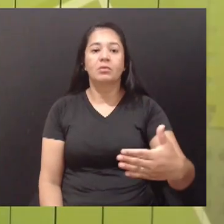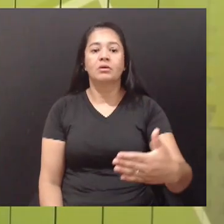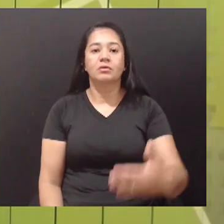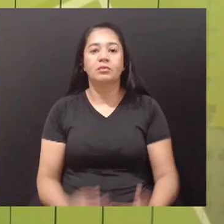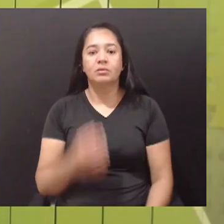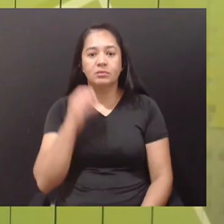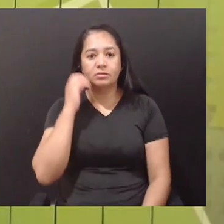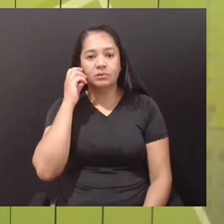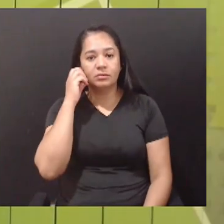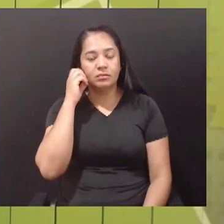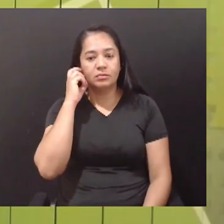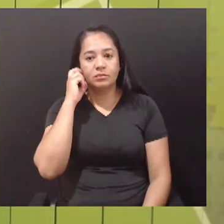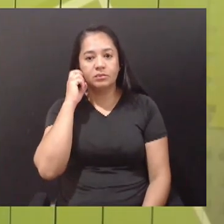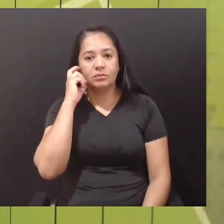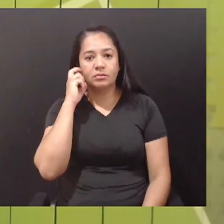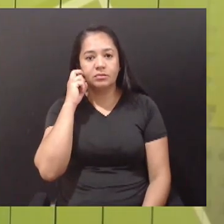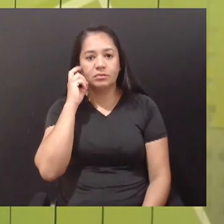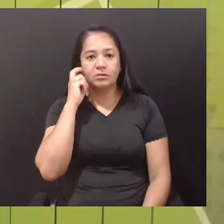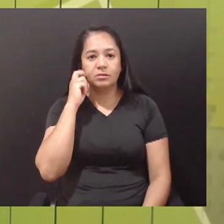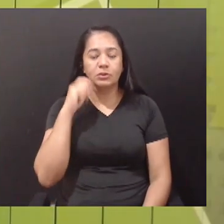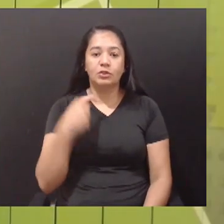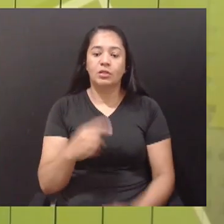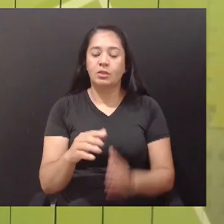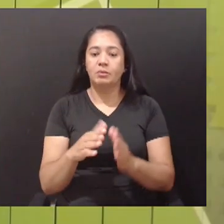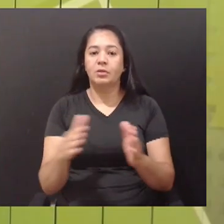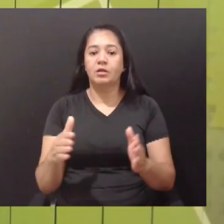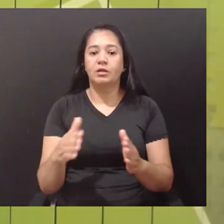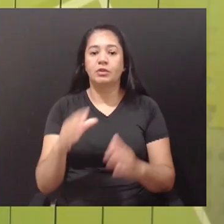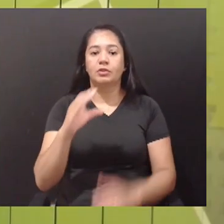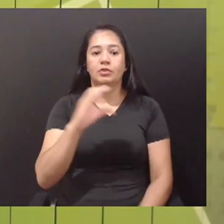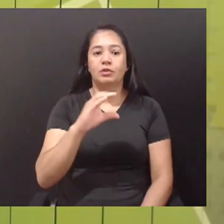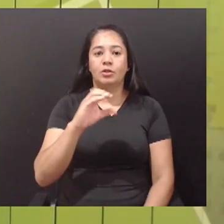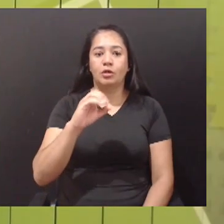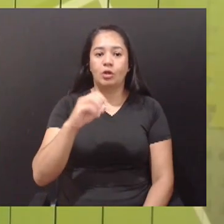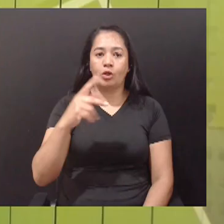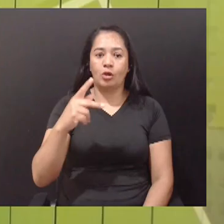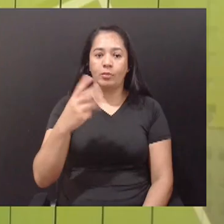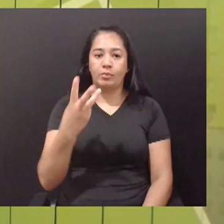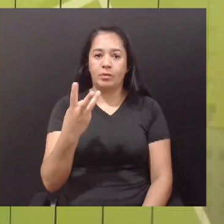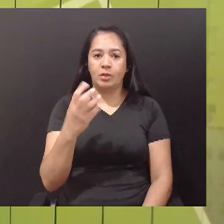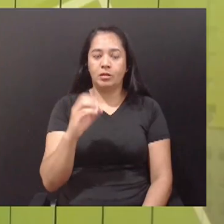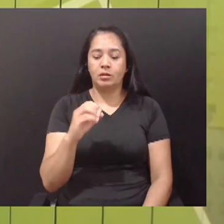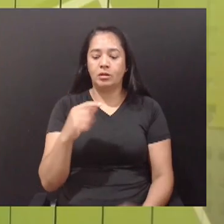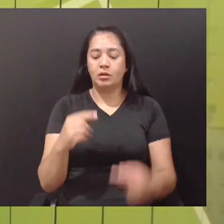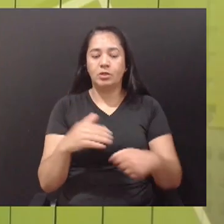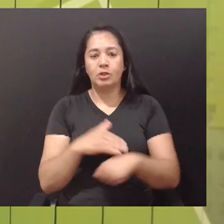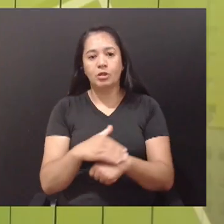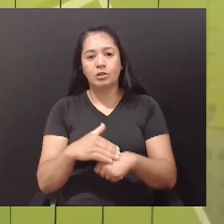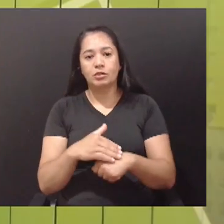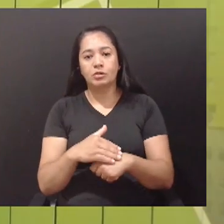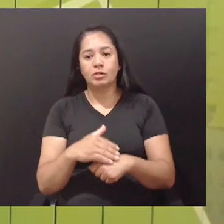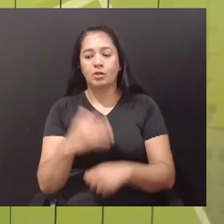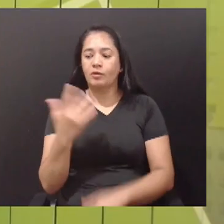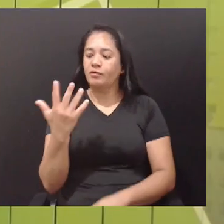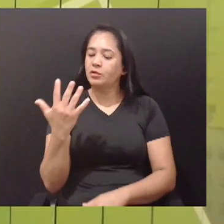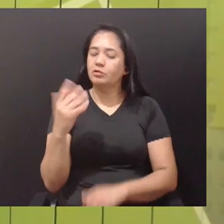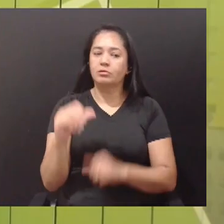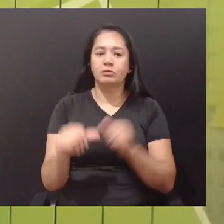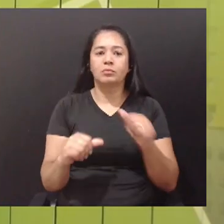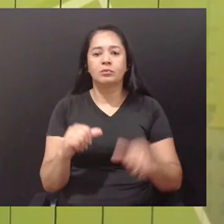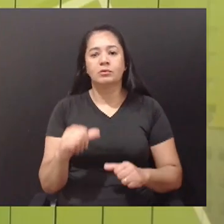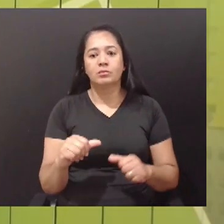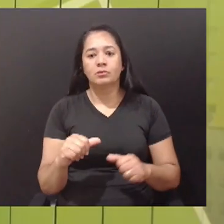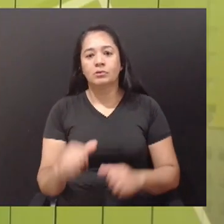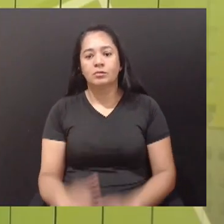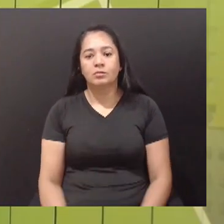nós estamos aí em plena COP30, que se discute mudanças climáticas, e